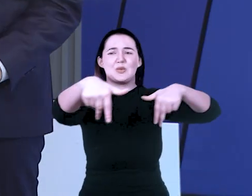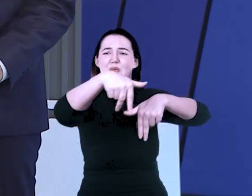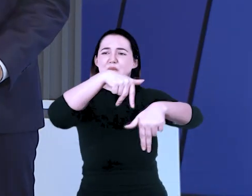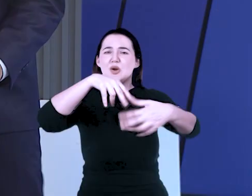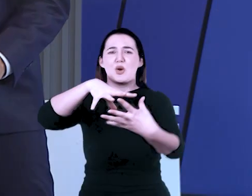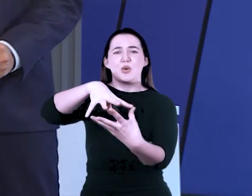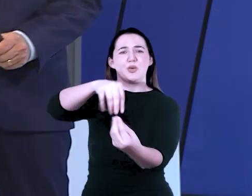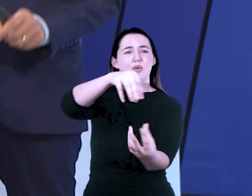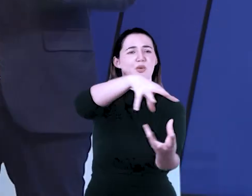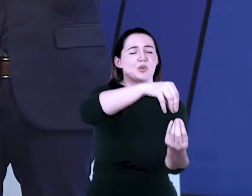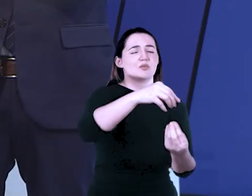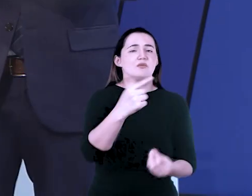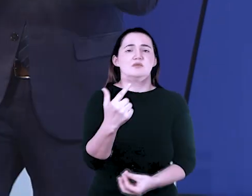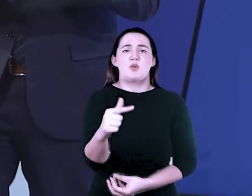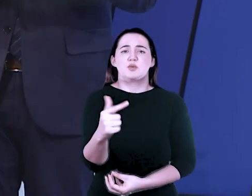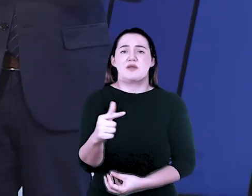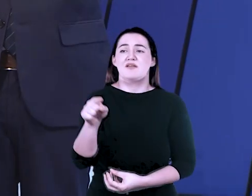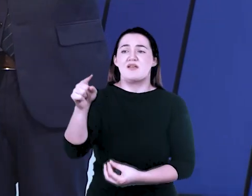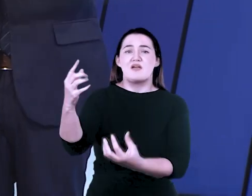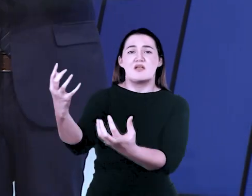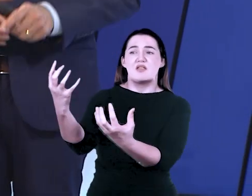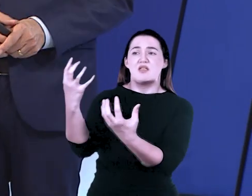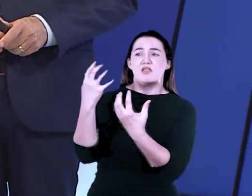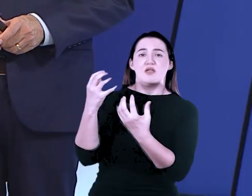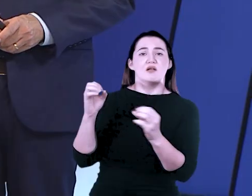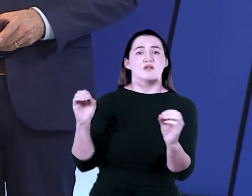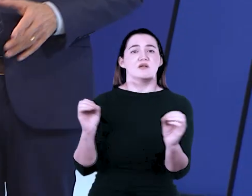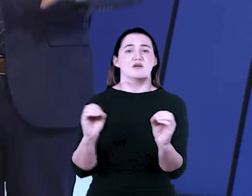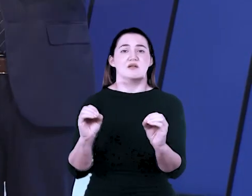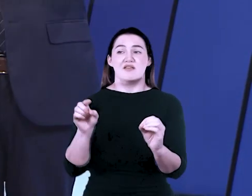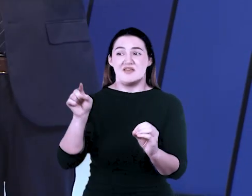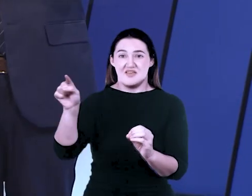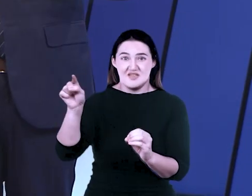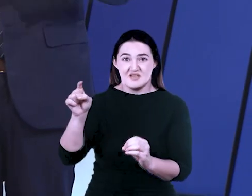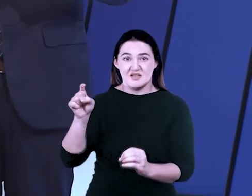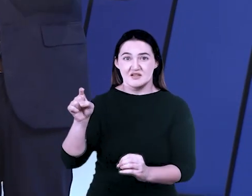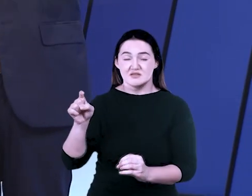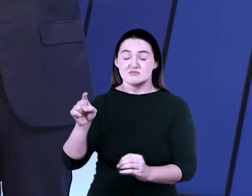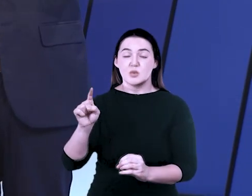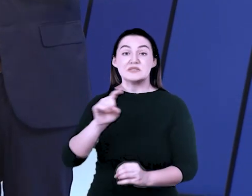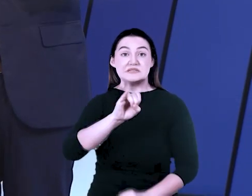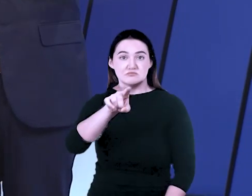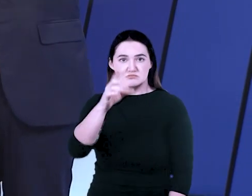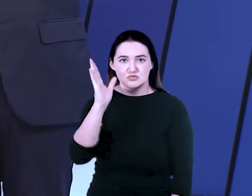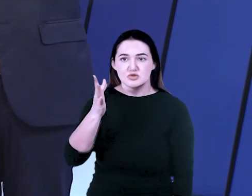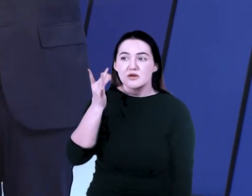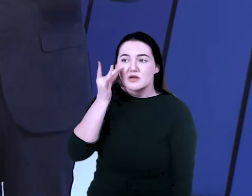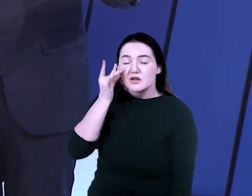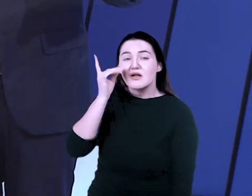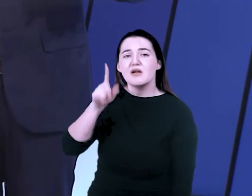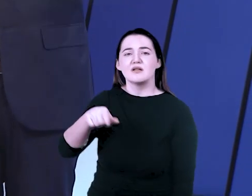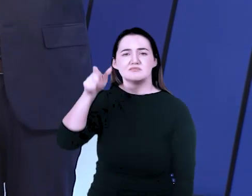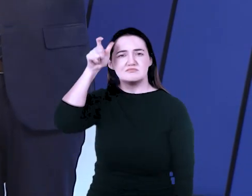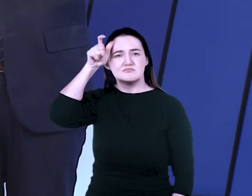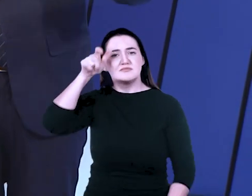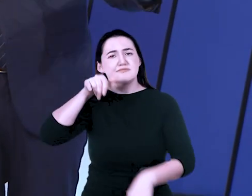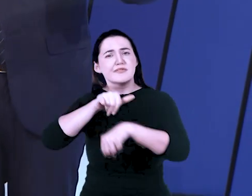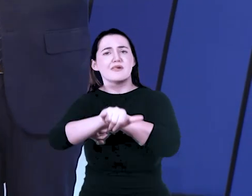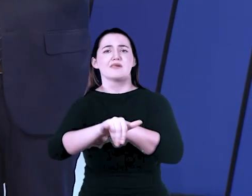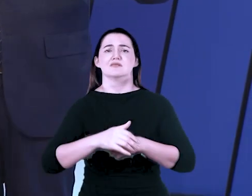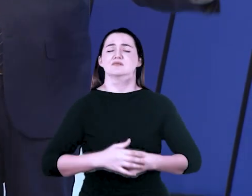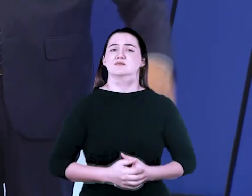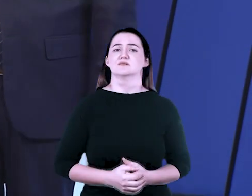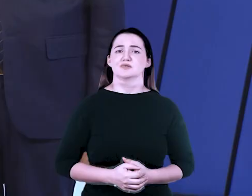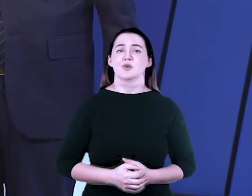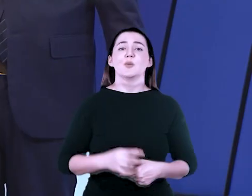interagindo conosco. Eles não estão influenciando naquilo que acontece aqui, porque os mortos estão dormindo num